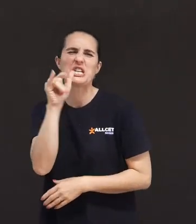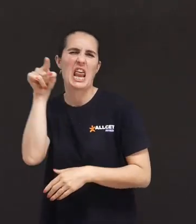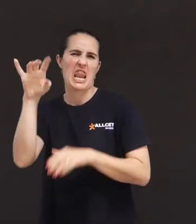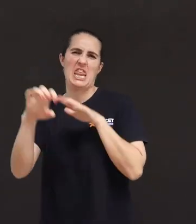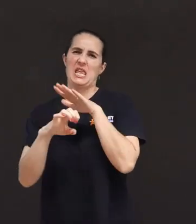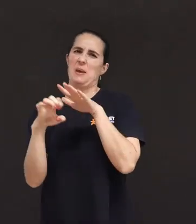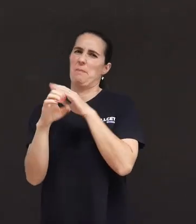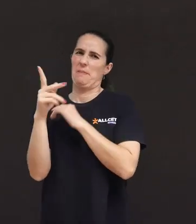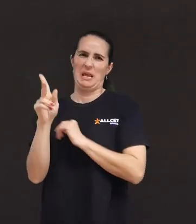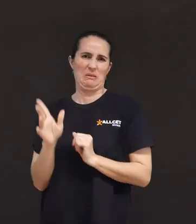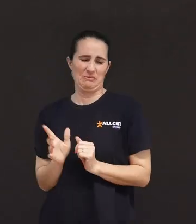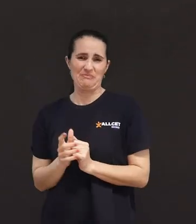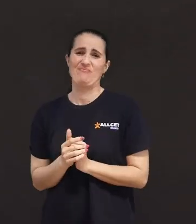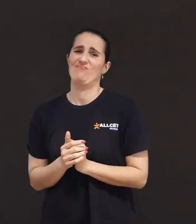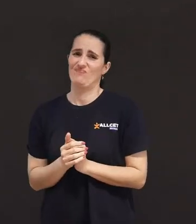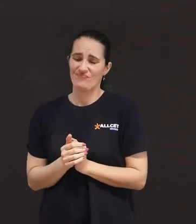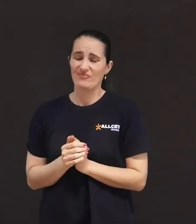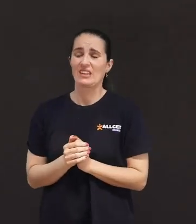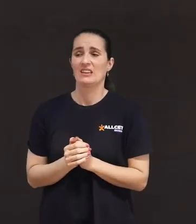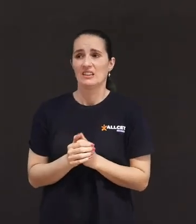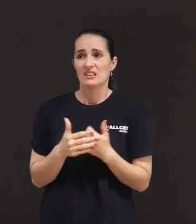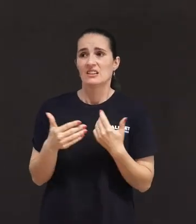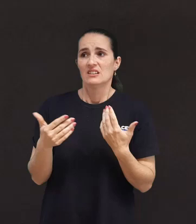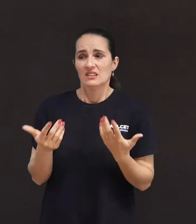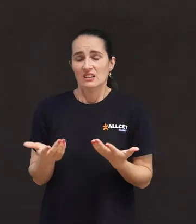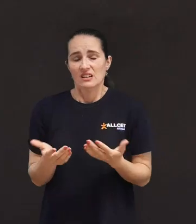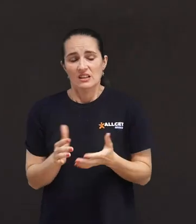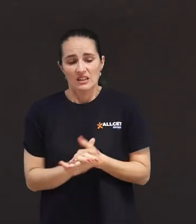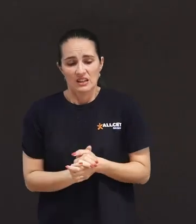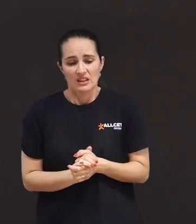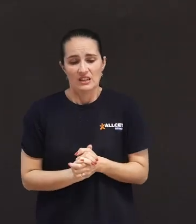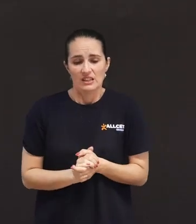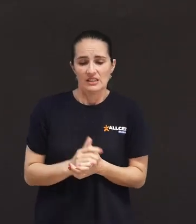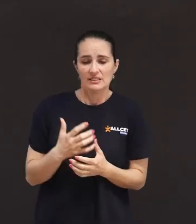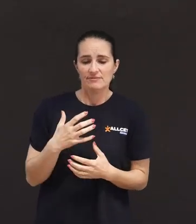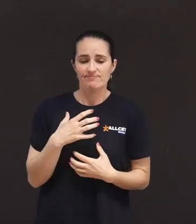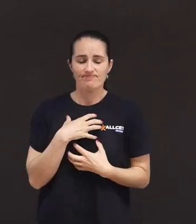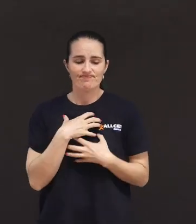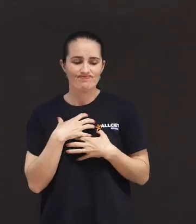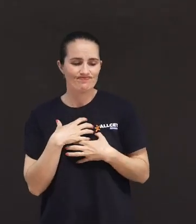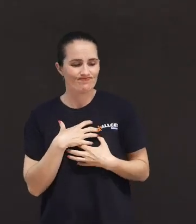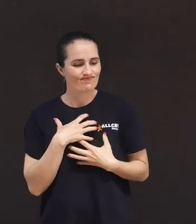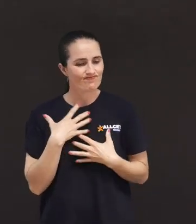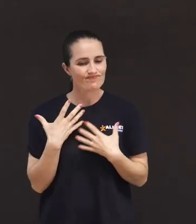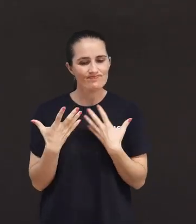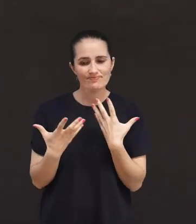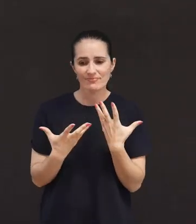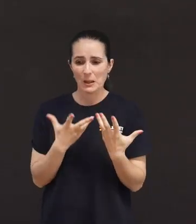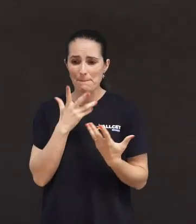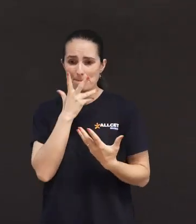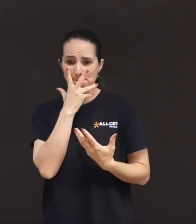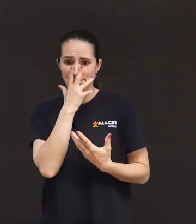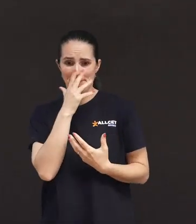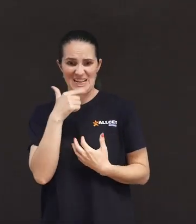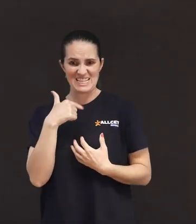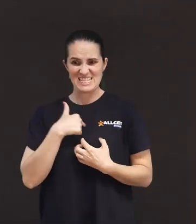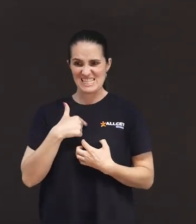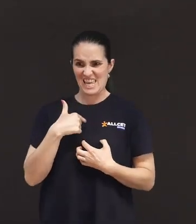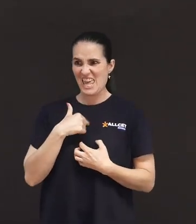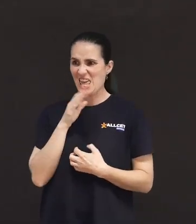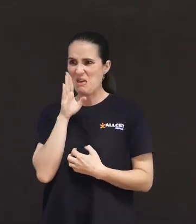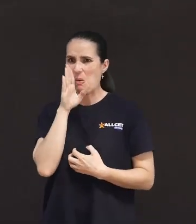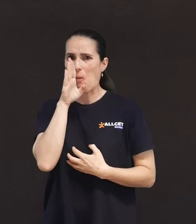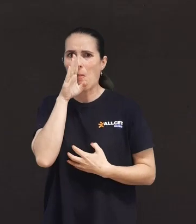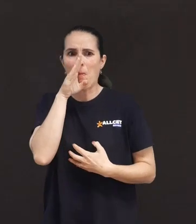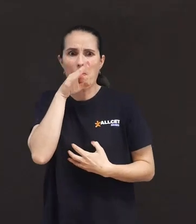trabalhava. E assim, no meio disso tudo, você acaba sendo o monstro de